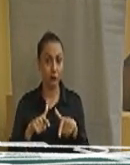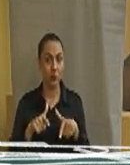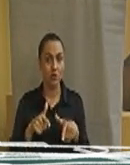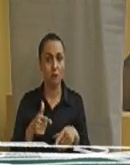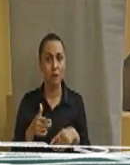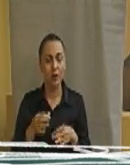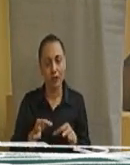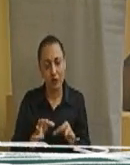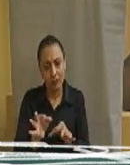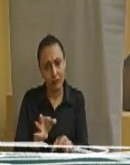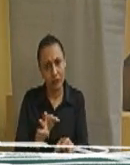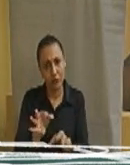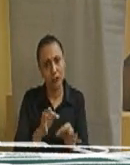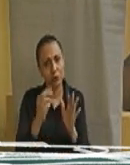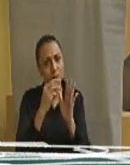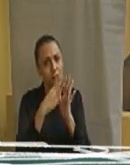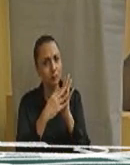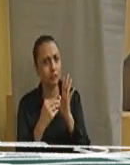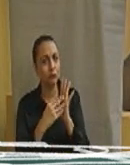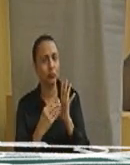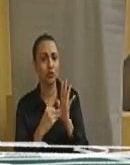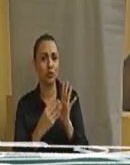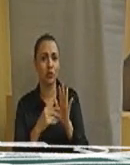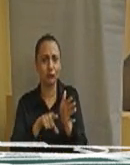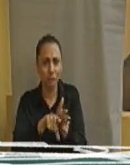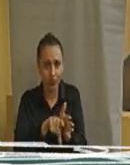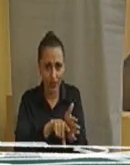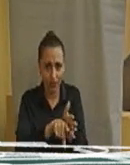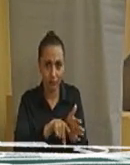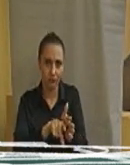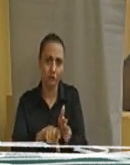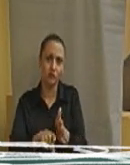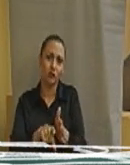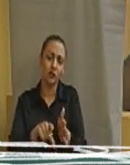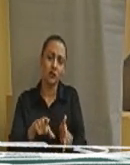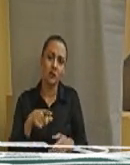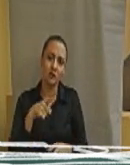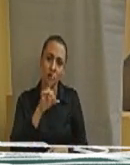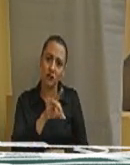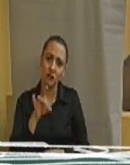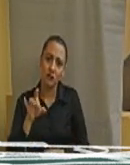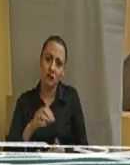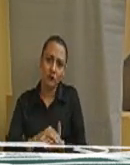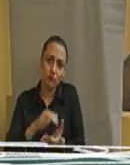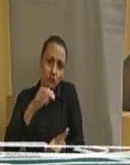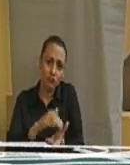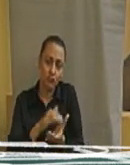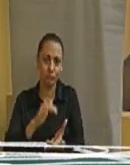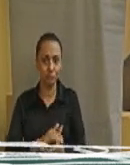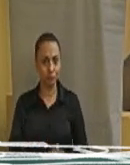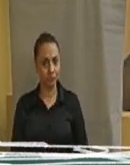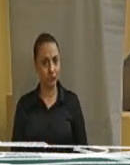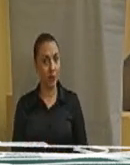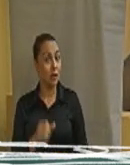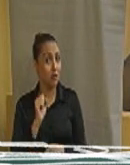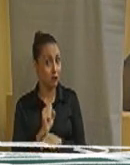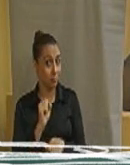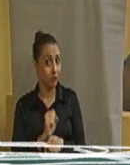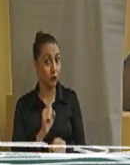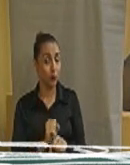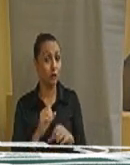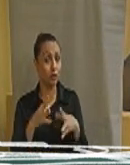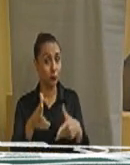conduziram para criar um método de análise e conhecimento dos dados. Sem citar as pessoas especiais que caminharam comigo nessa